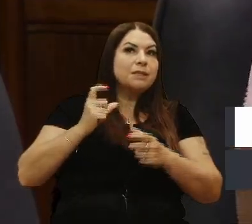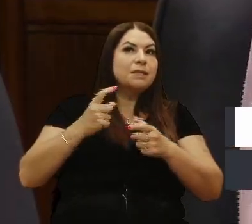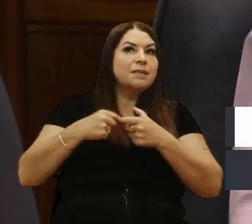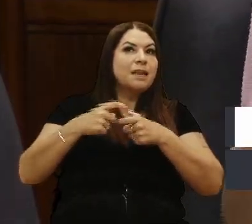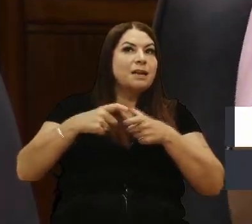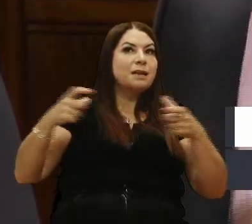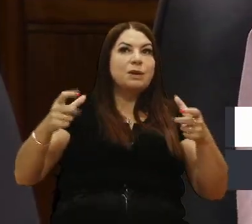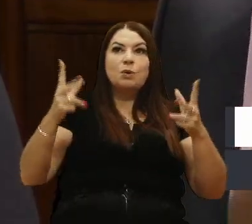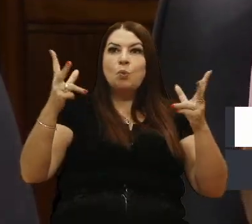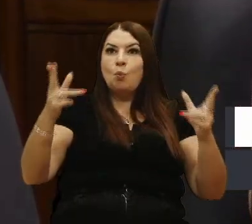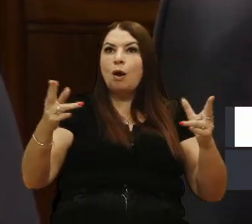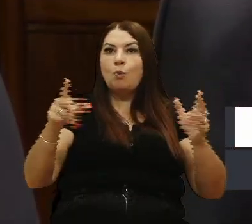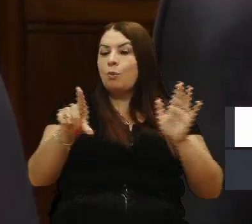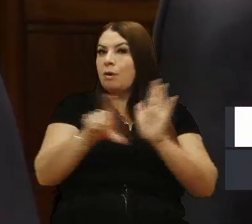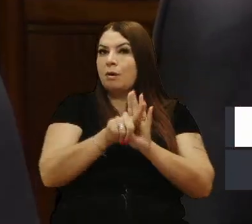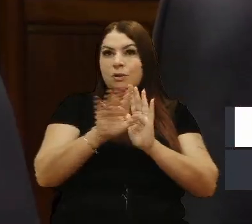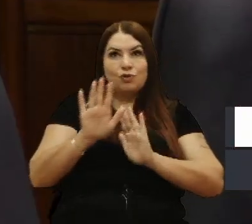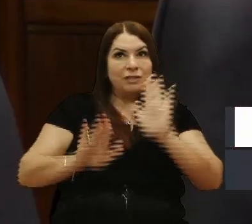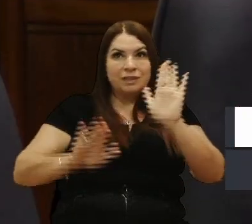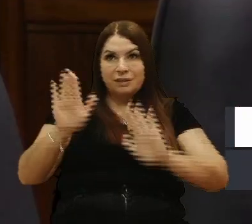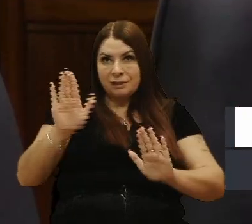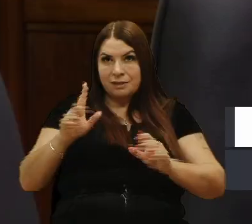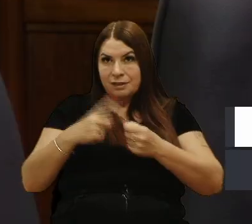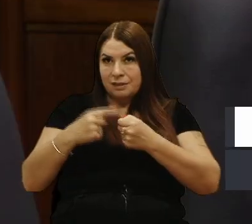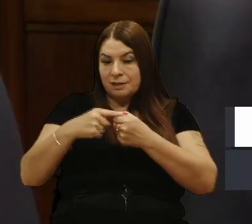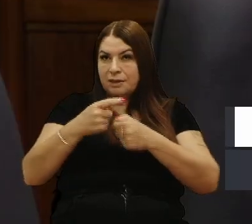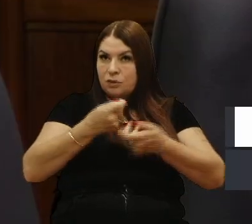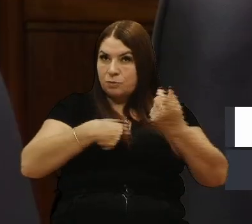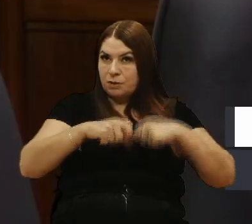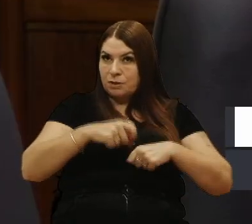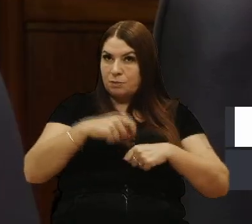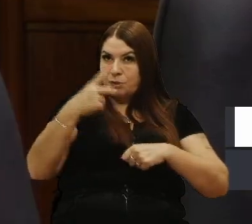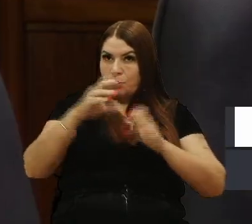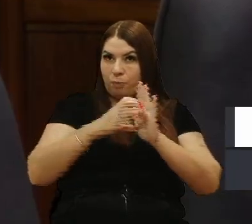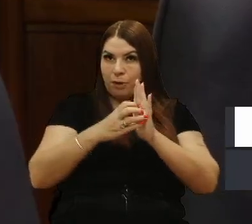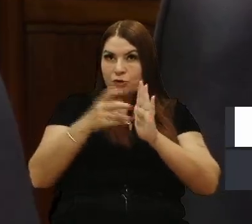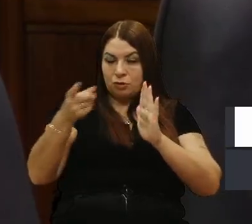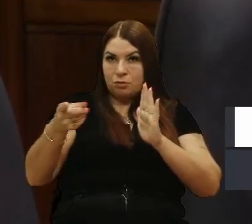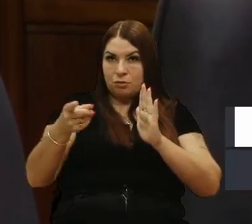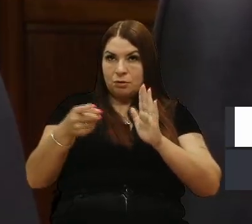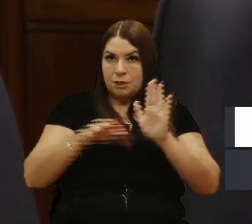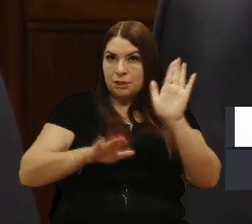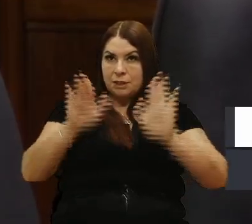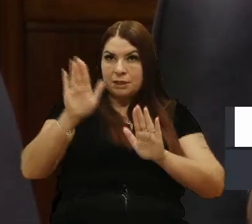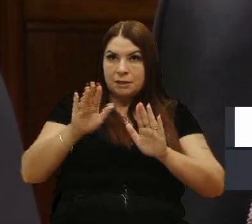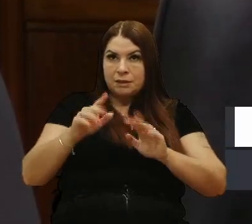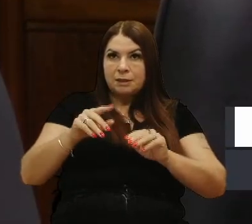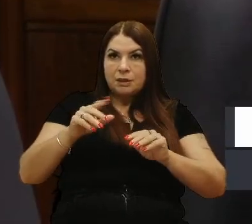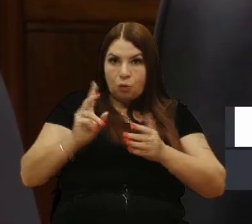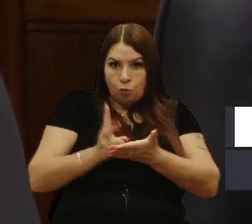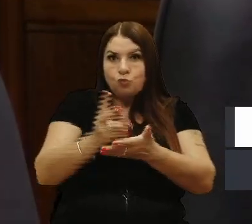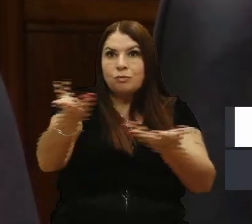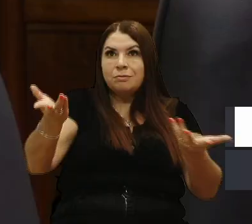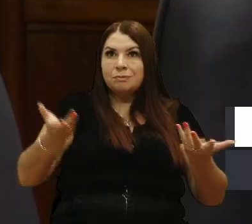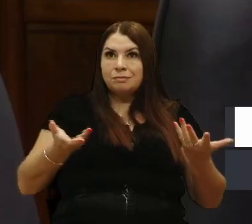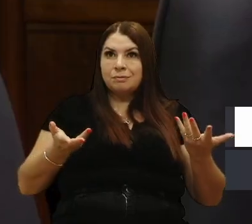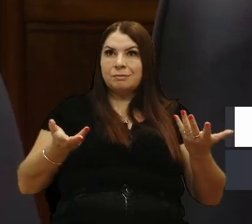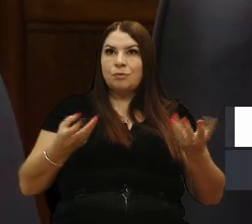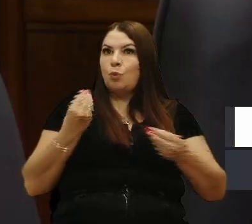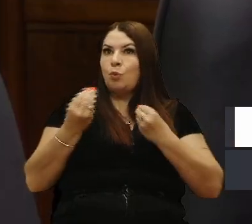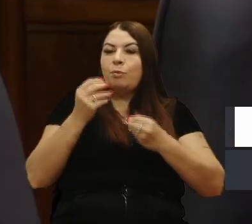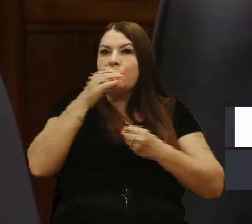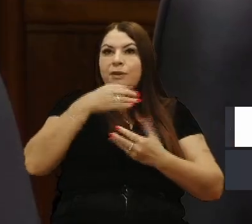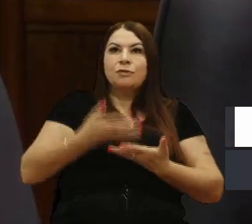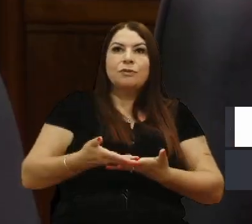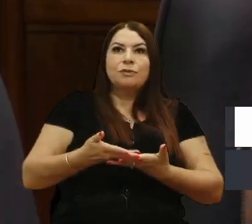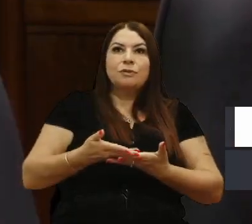Brasil, é a mesma lei de licitações. Cidades governadas pelo seu partido, inclusive. E que as licitações saem. Como é que em